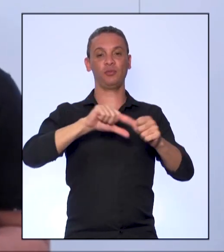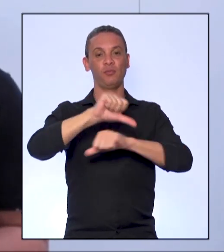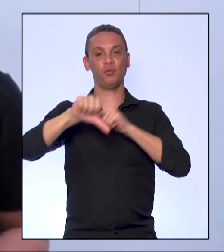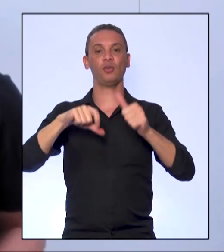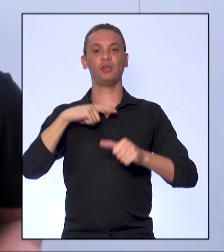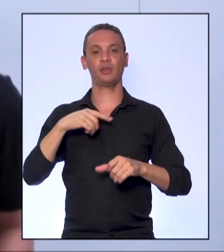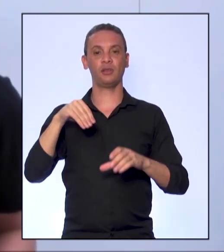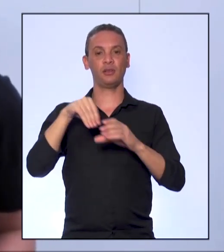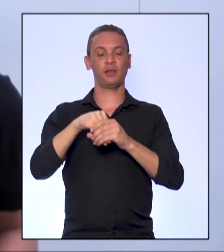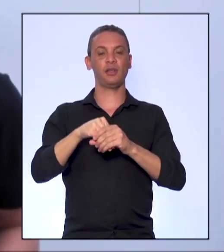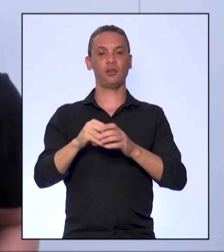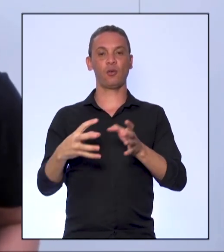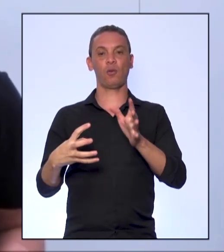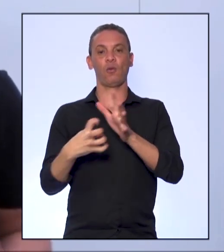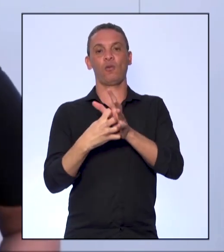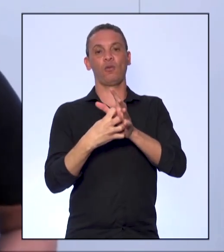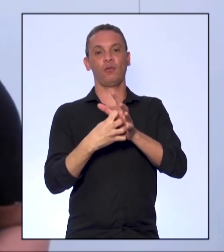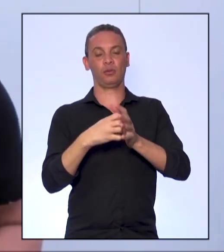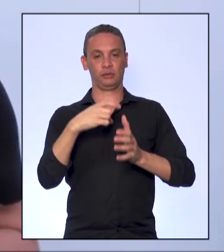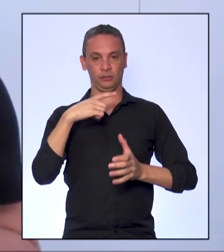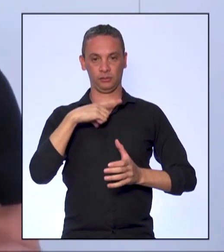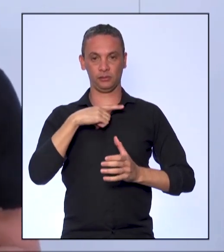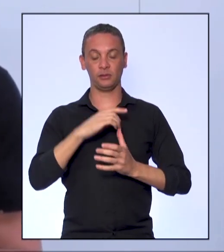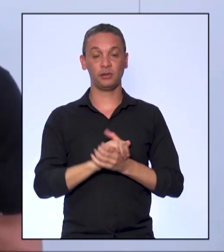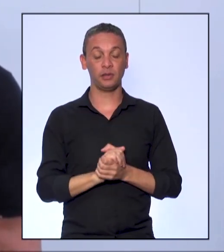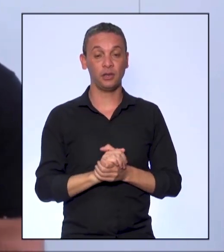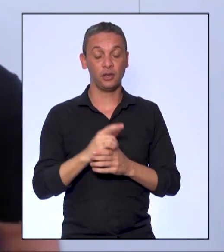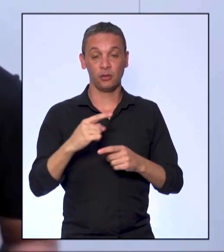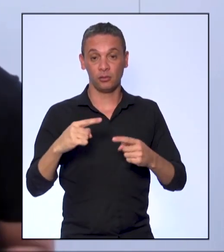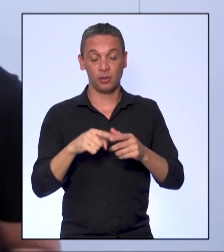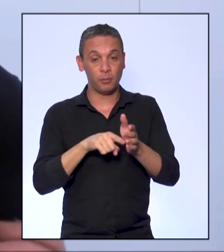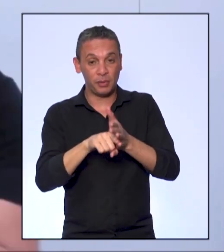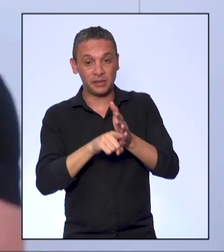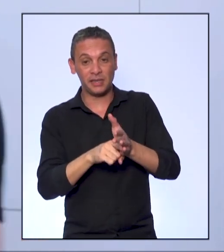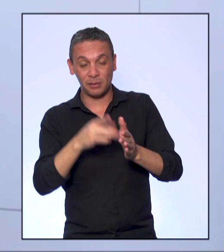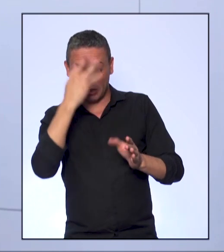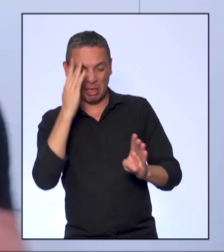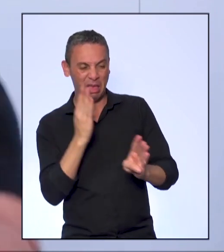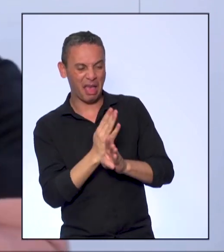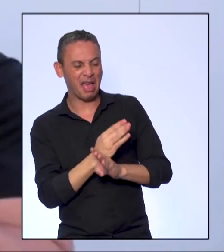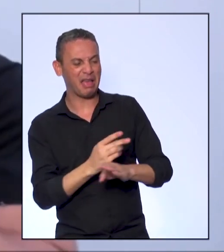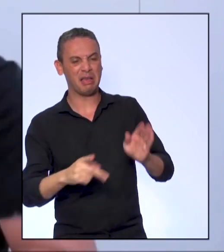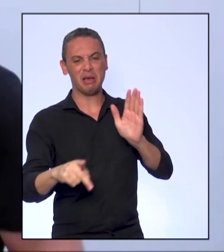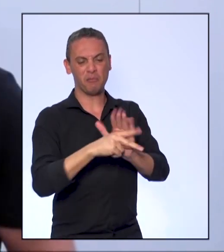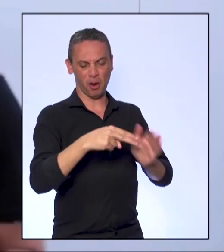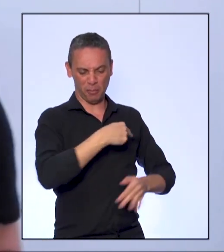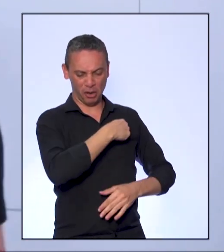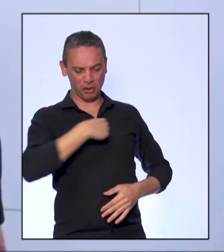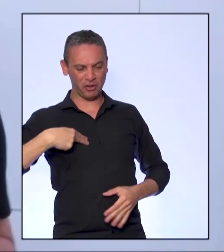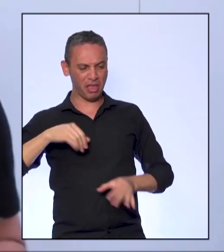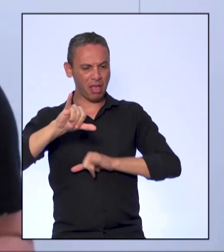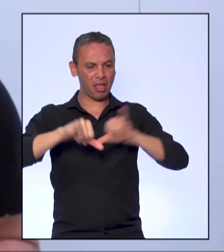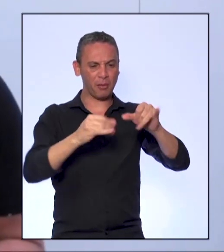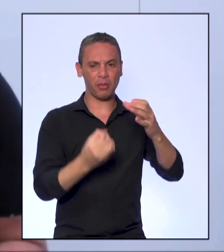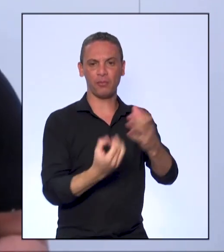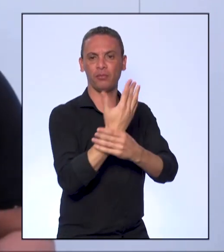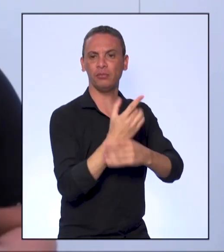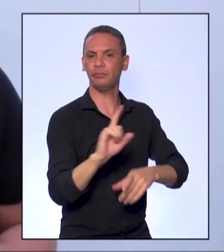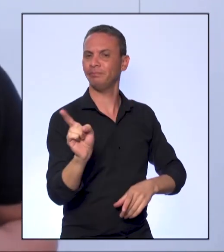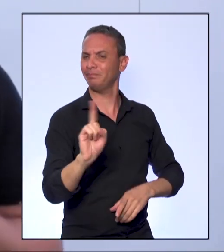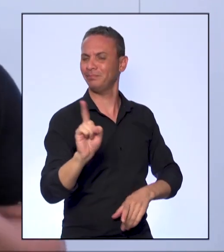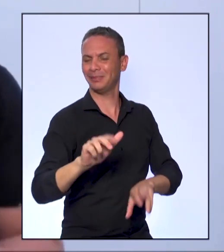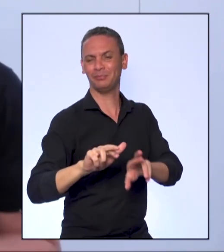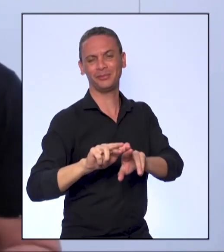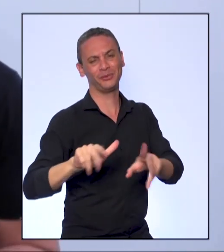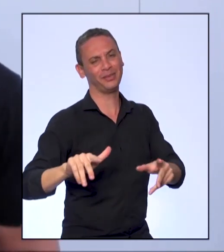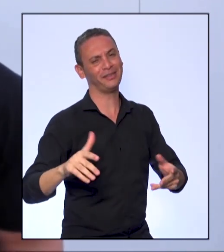entrar na nossa célula, não foi de uma hora para outra. Então já aconteceu, já saiu uma pesquisa, a gente, foi produzido em laboratório. Não, galera, saiu uma pesquisa